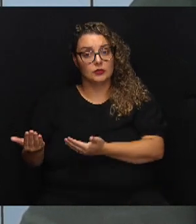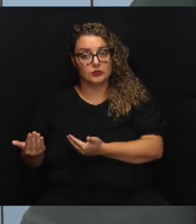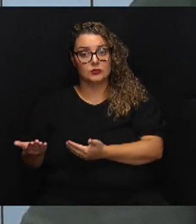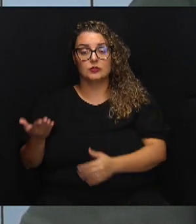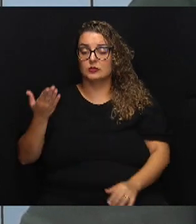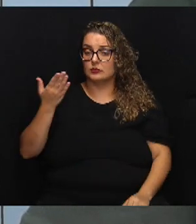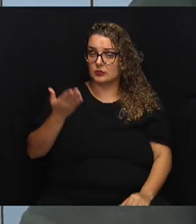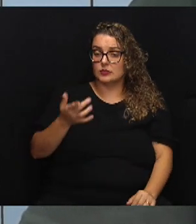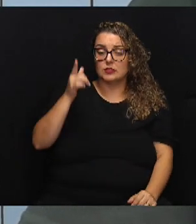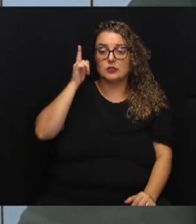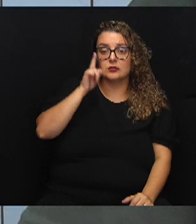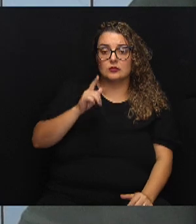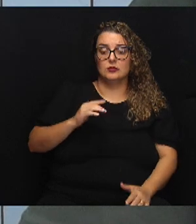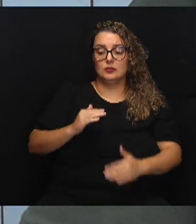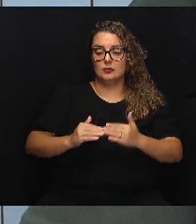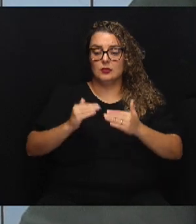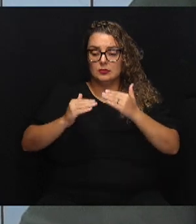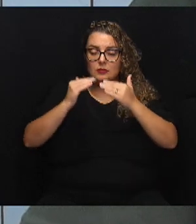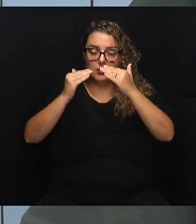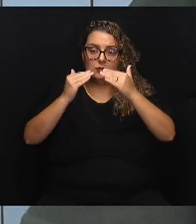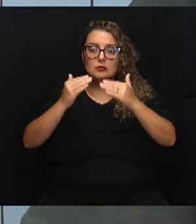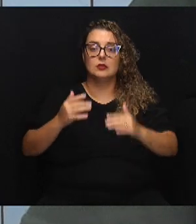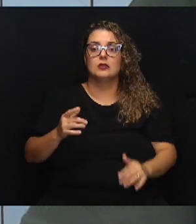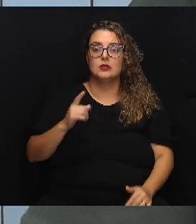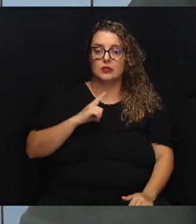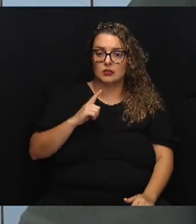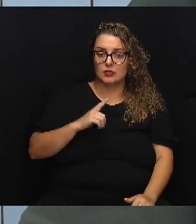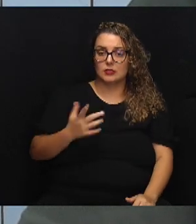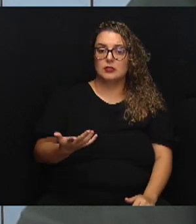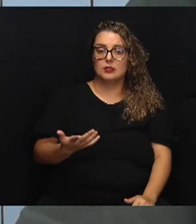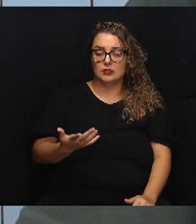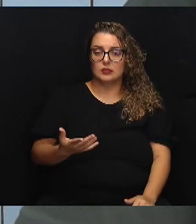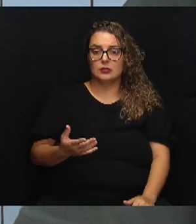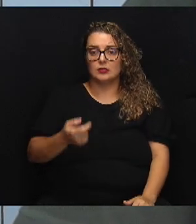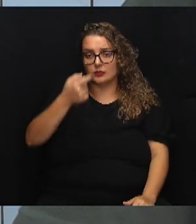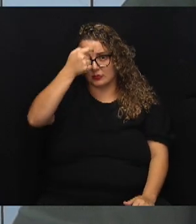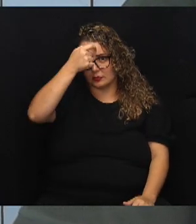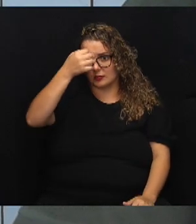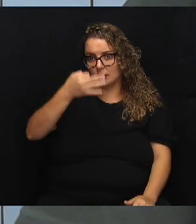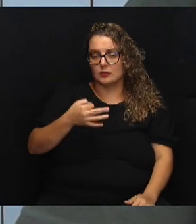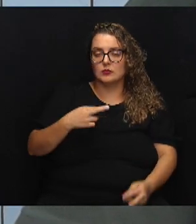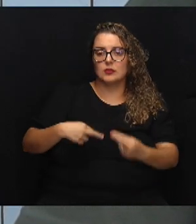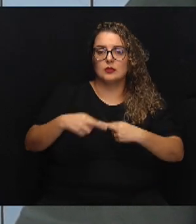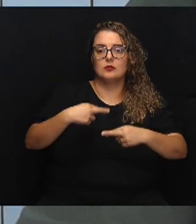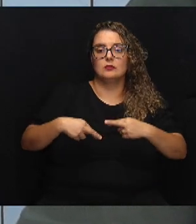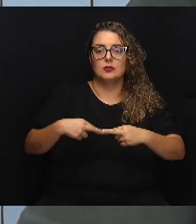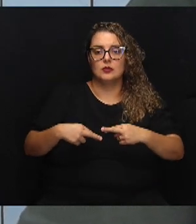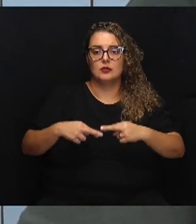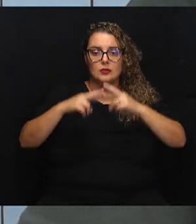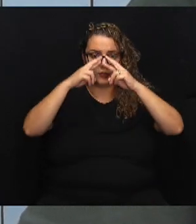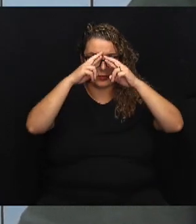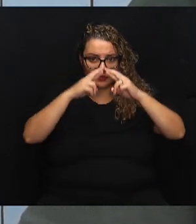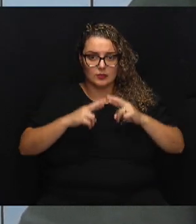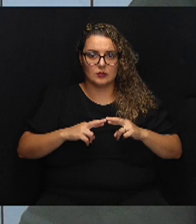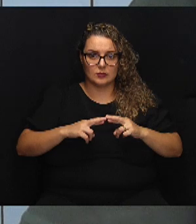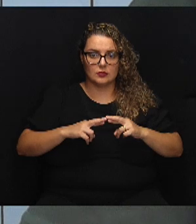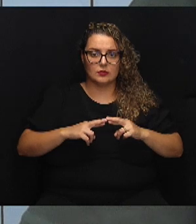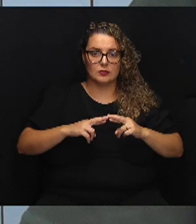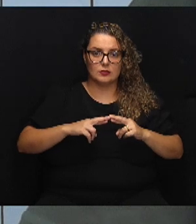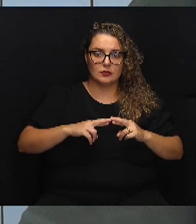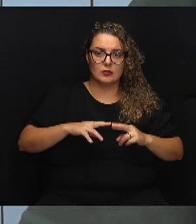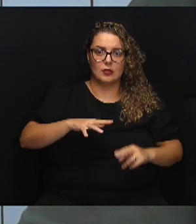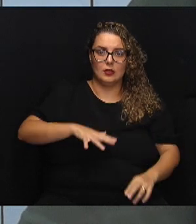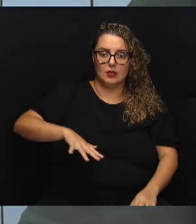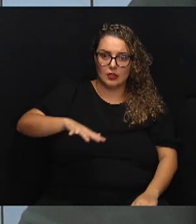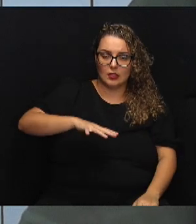você consegue evoluir e aí a gente ter uma cidadania relacionada à questão do respeito ao mundo e à vida